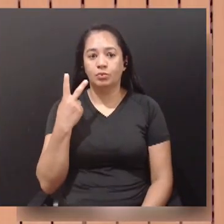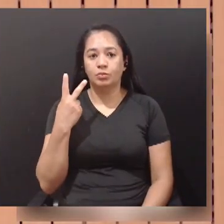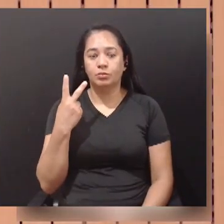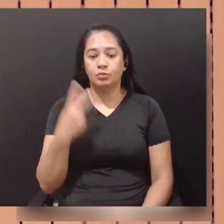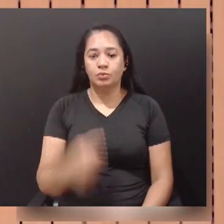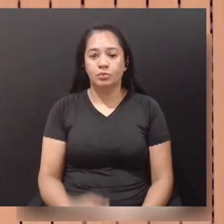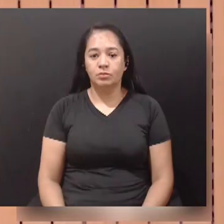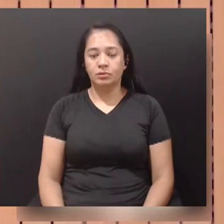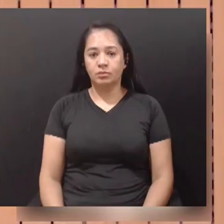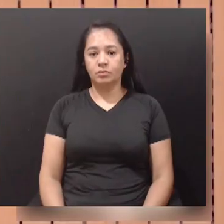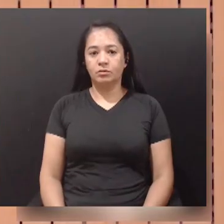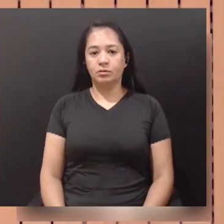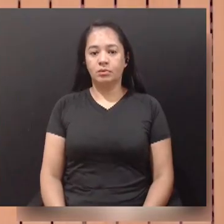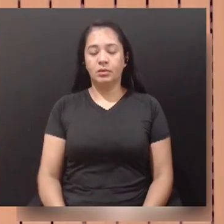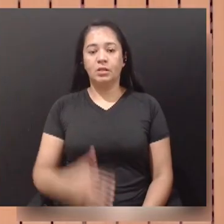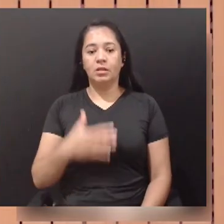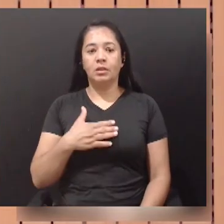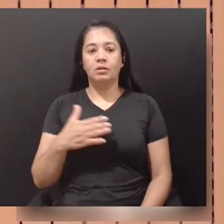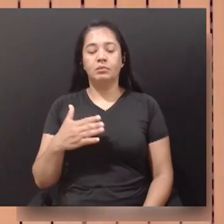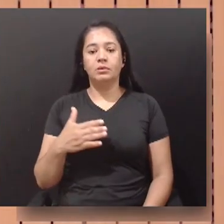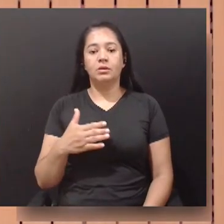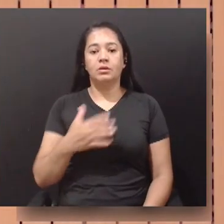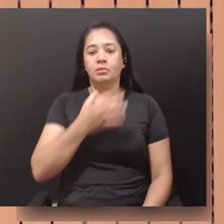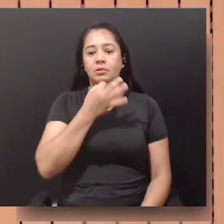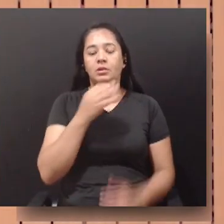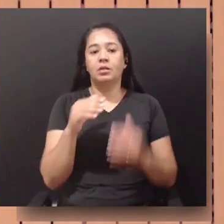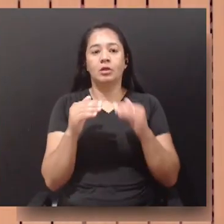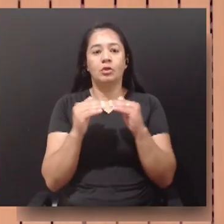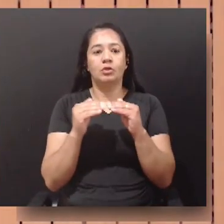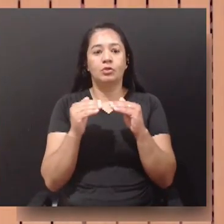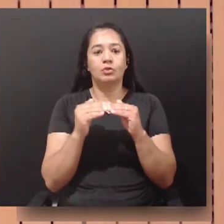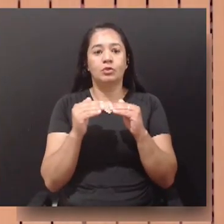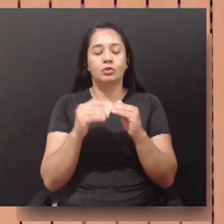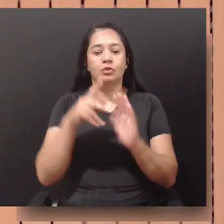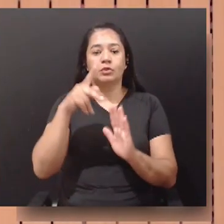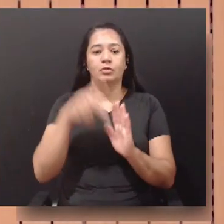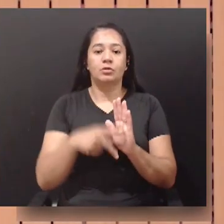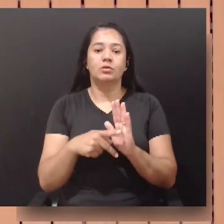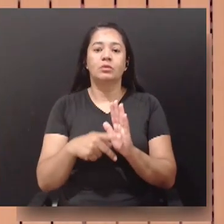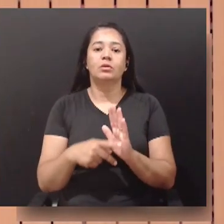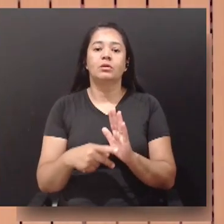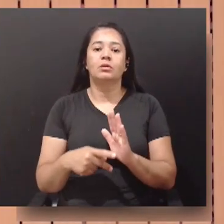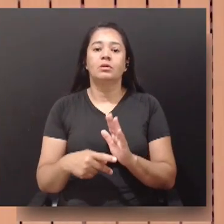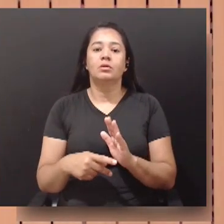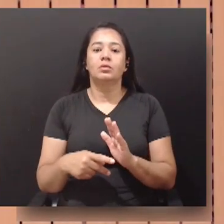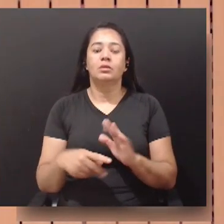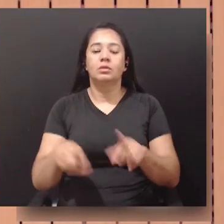e dar aí o meu parecer também favorável ao projeto e ao